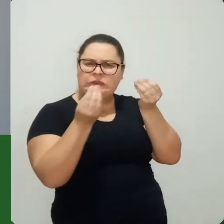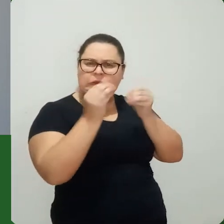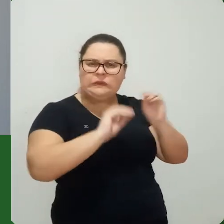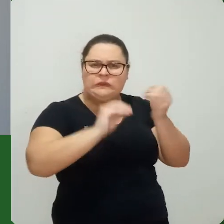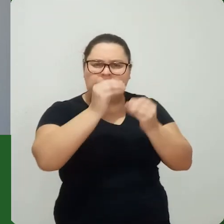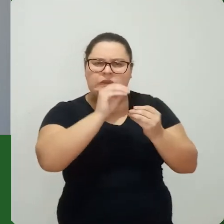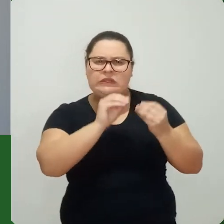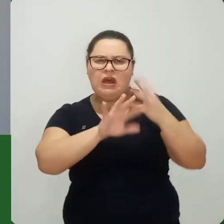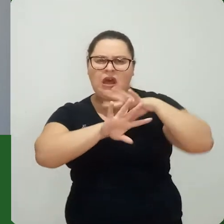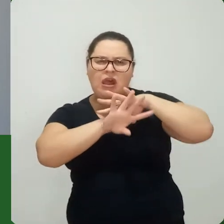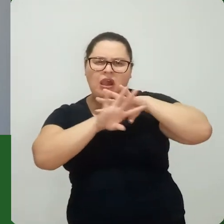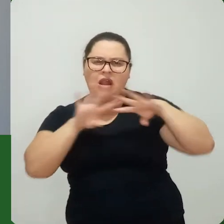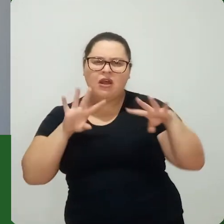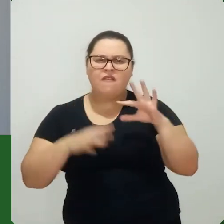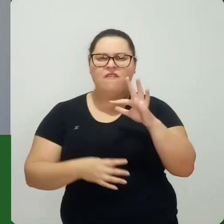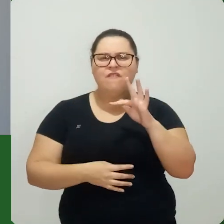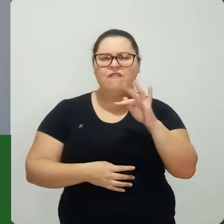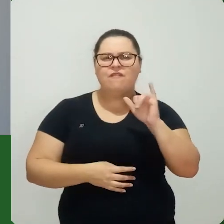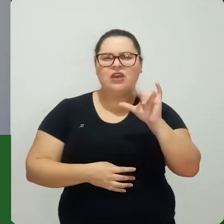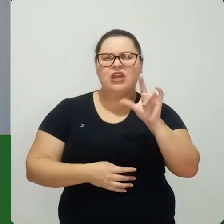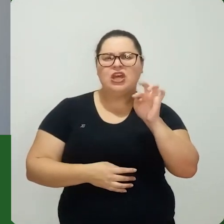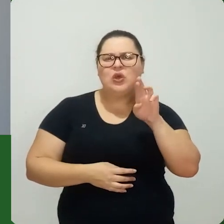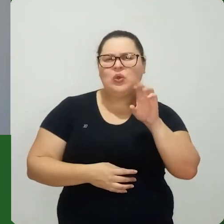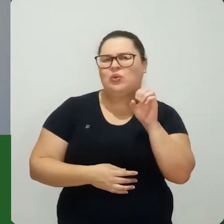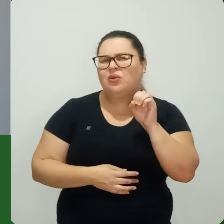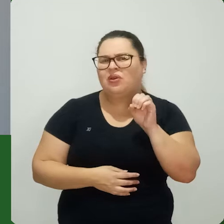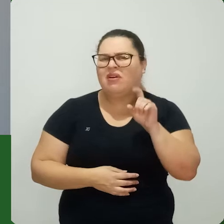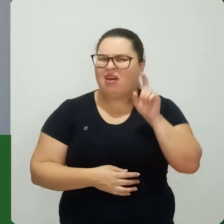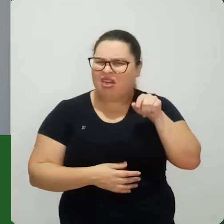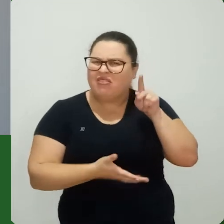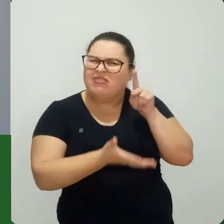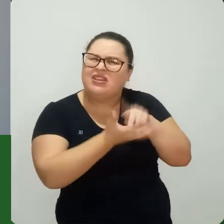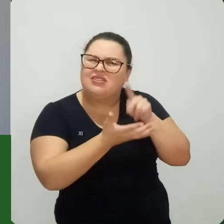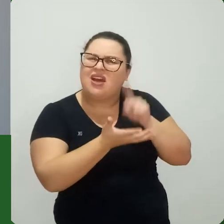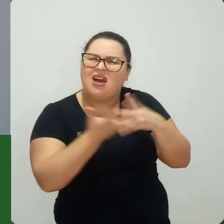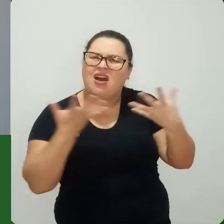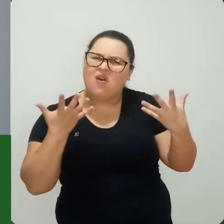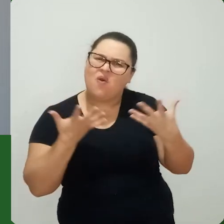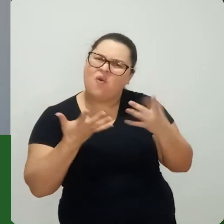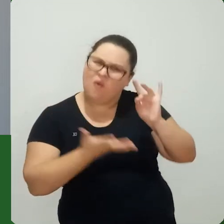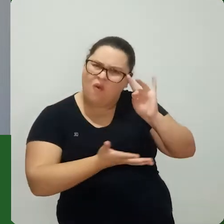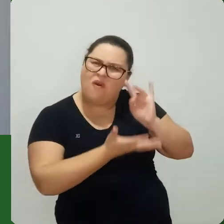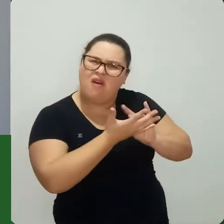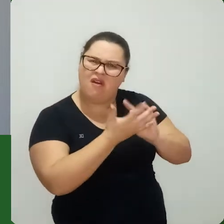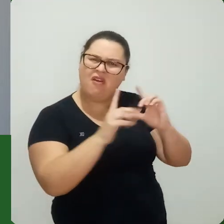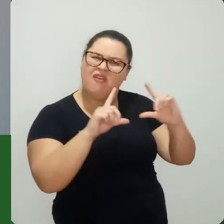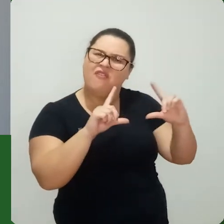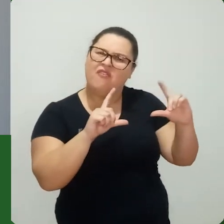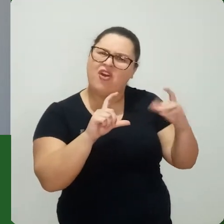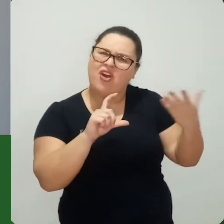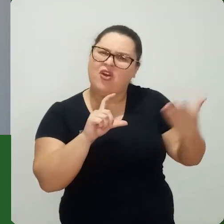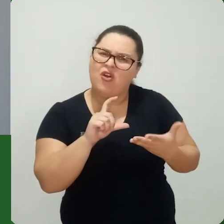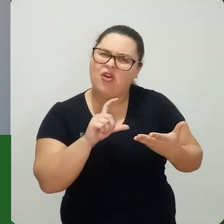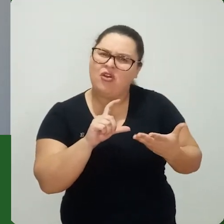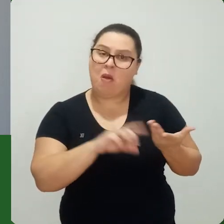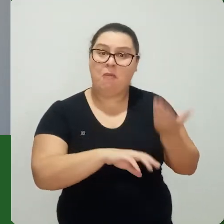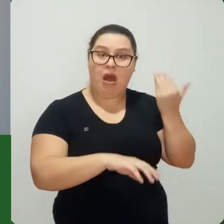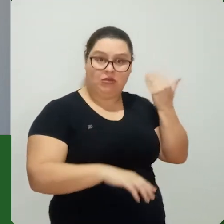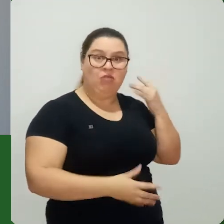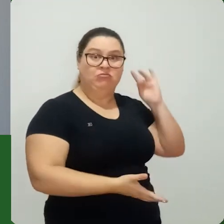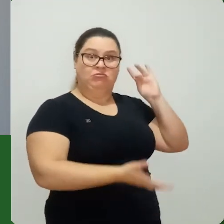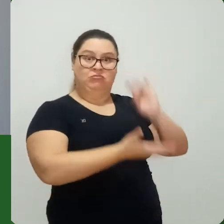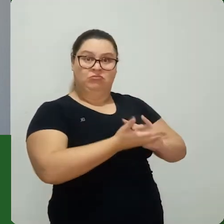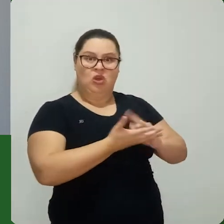verdade? Ou será que hoje não, mas no passado já foi? O que você acha? Comenta aqui embaixo, comenta com os